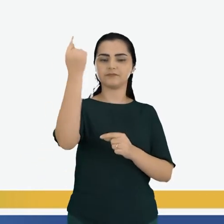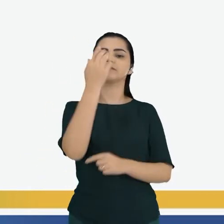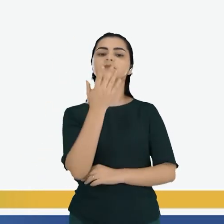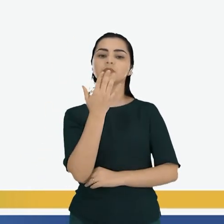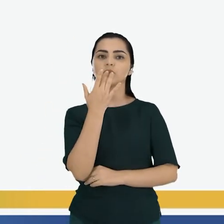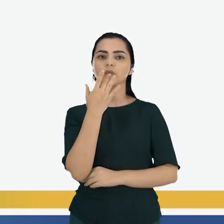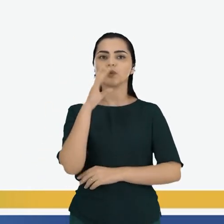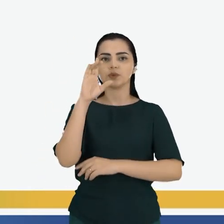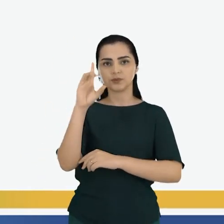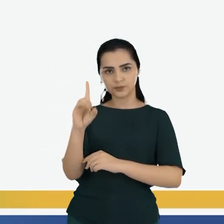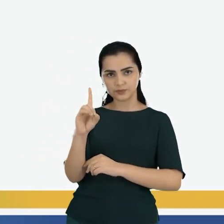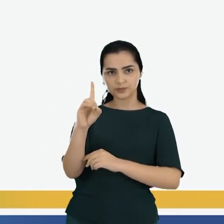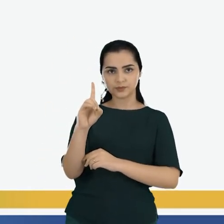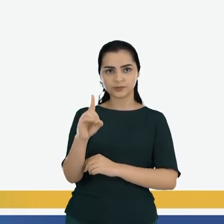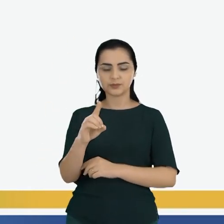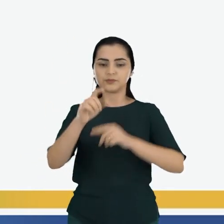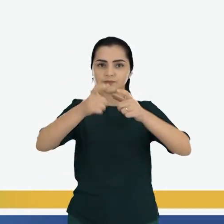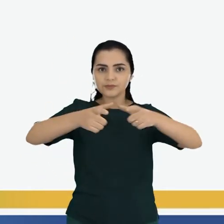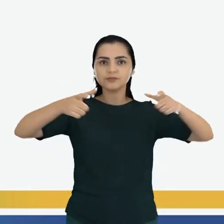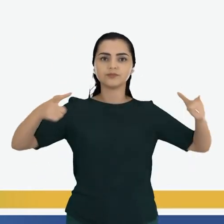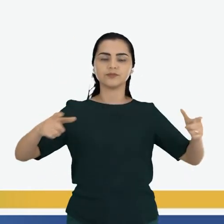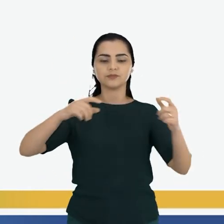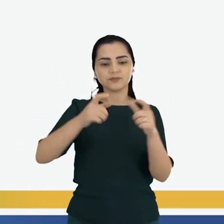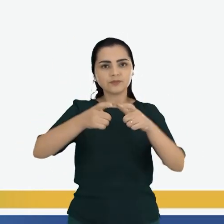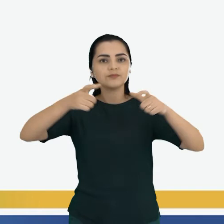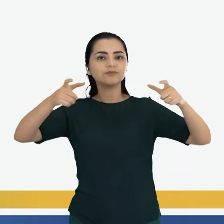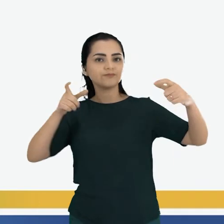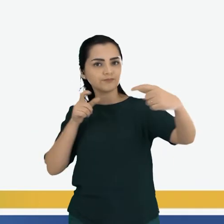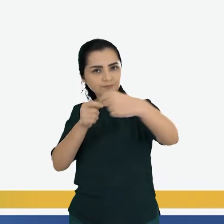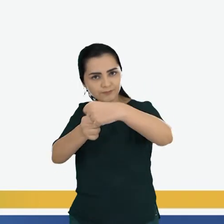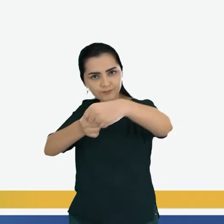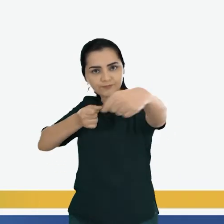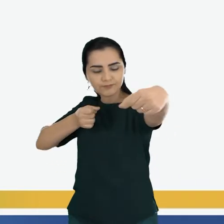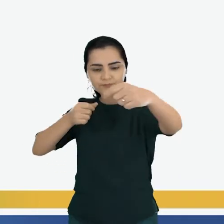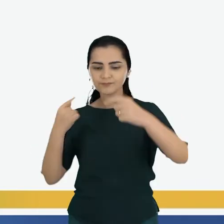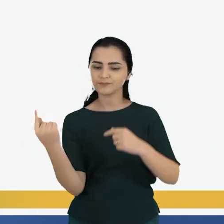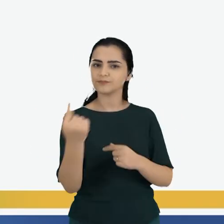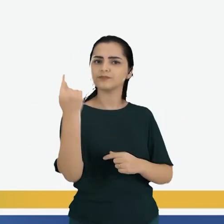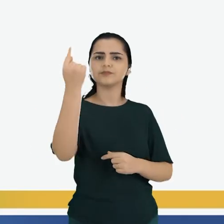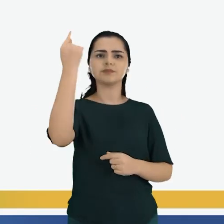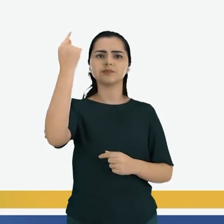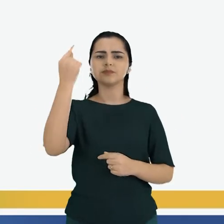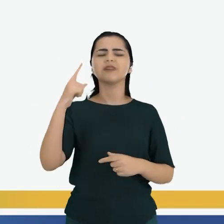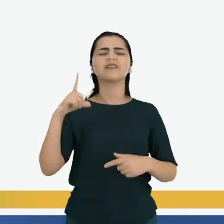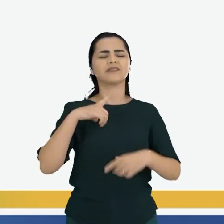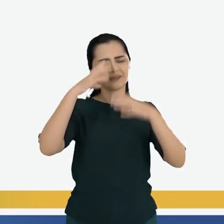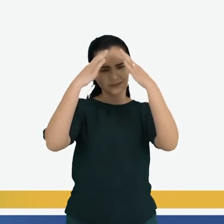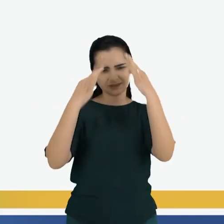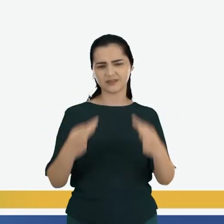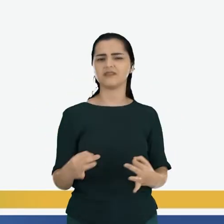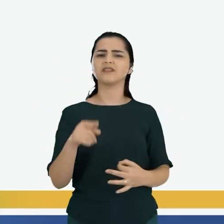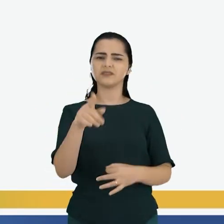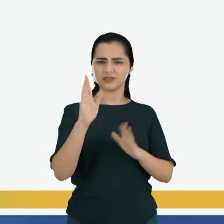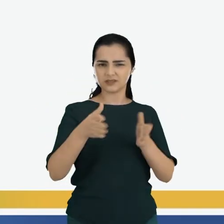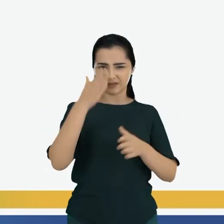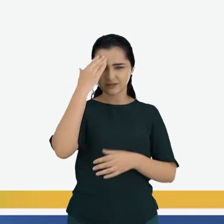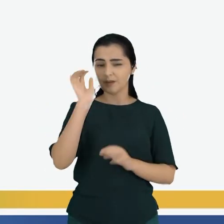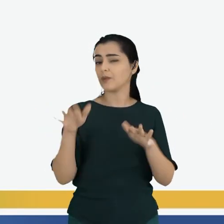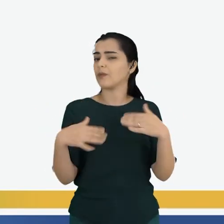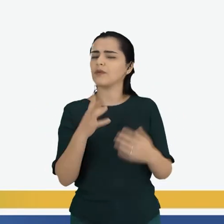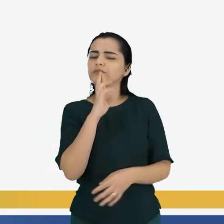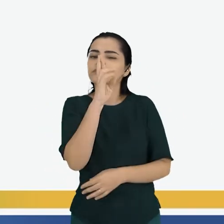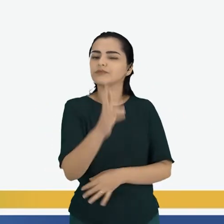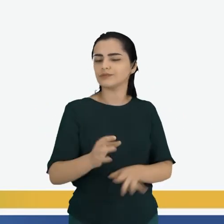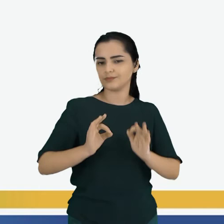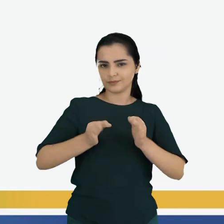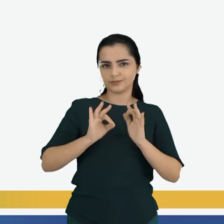e cor. Ou letra D, largura, comprimento e altura? Eu tenho certeza que você já sabe qual é a